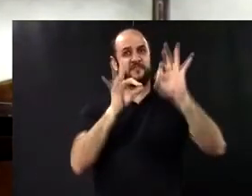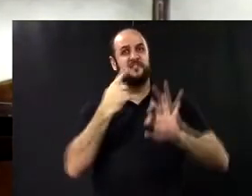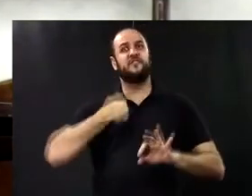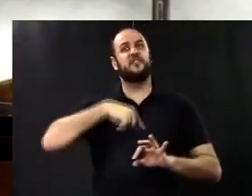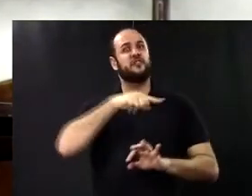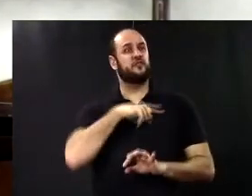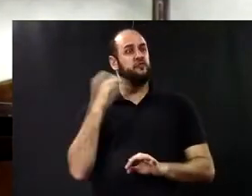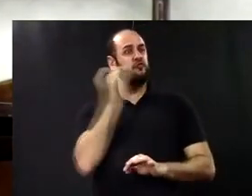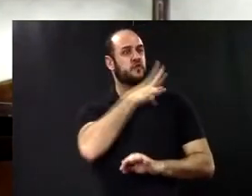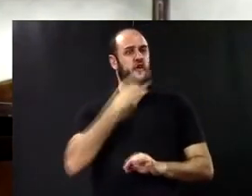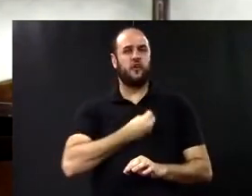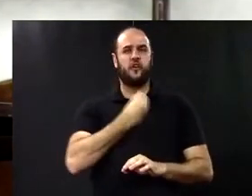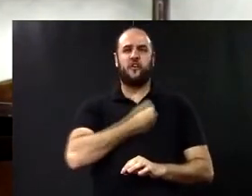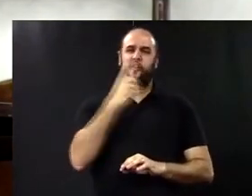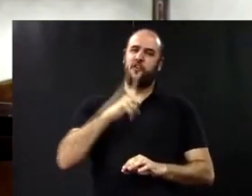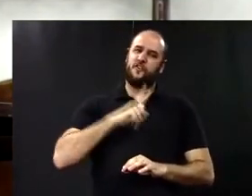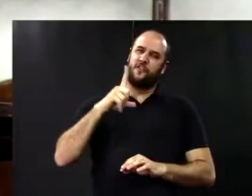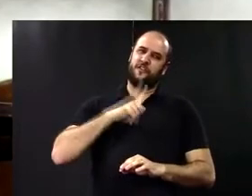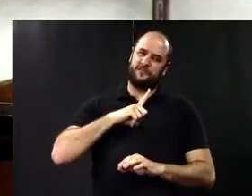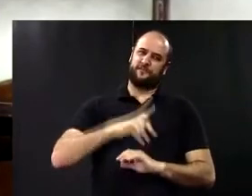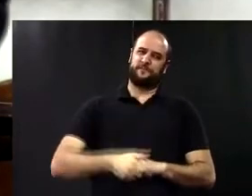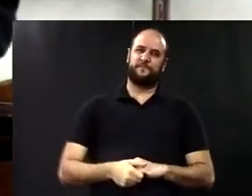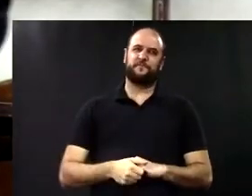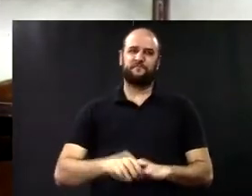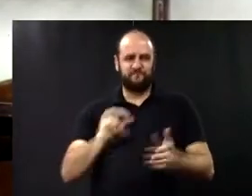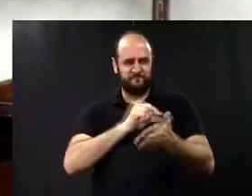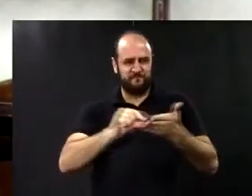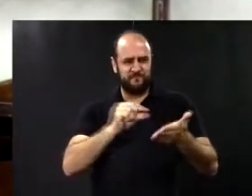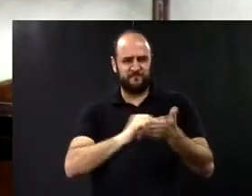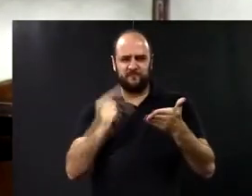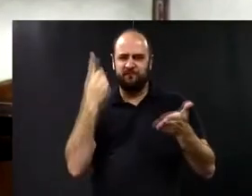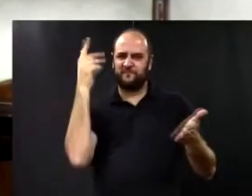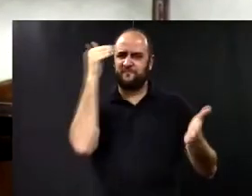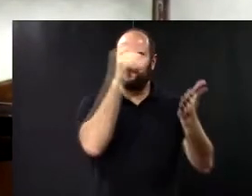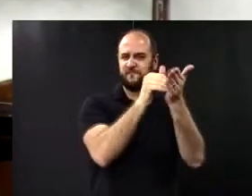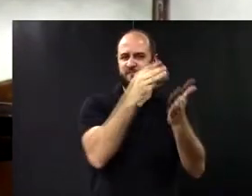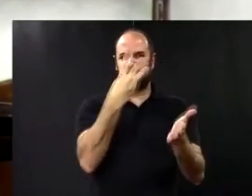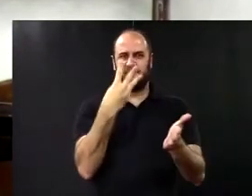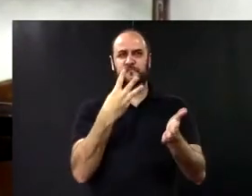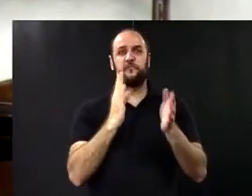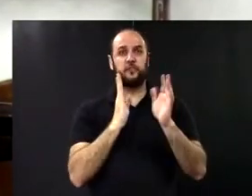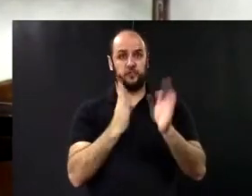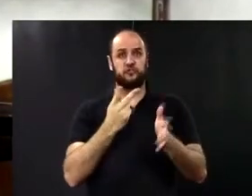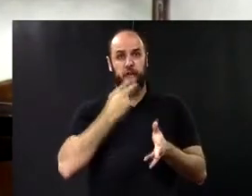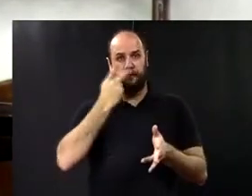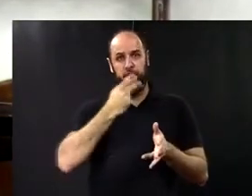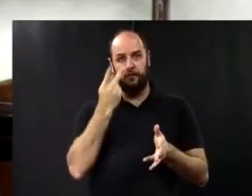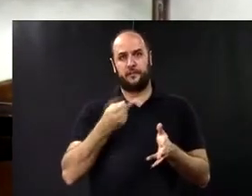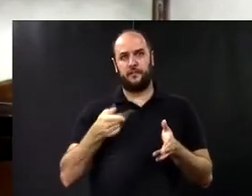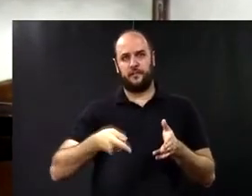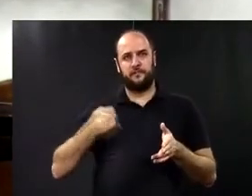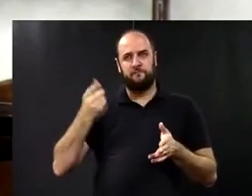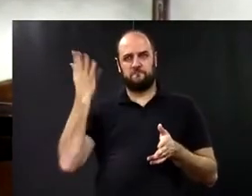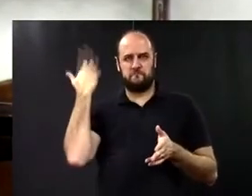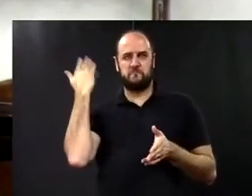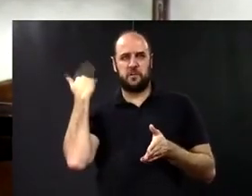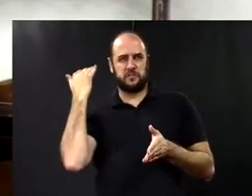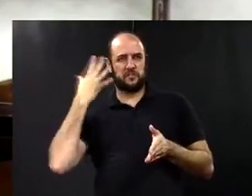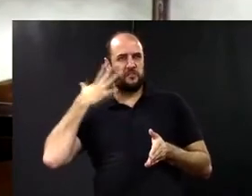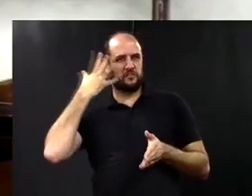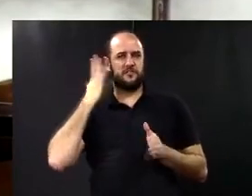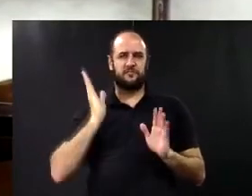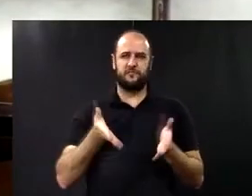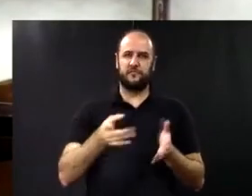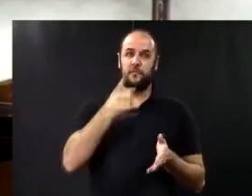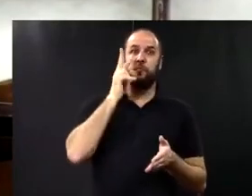Cristo Jesus. E os versículos de 1 a 3, que já foi exposto aqui por nós em um outro momento, você